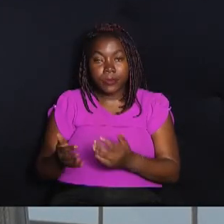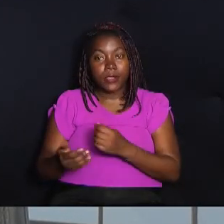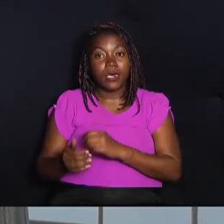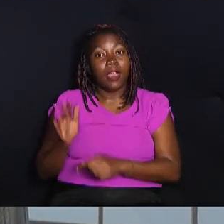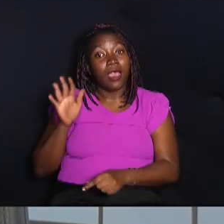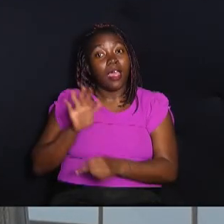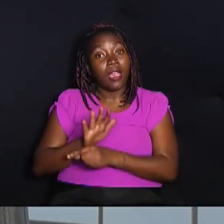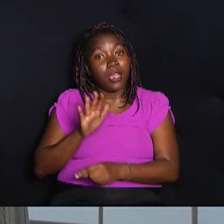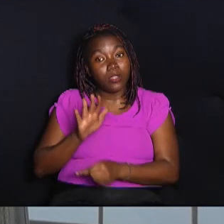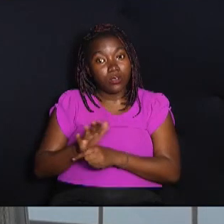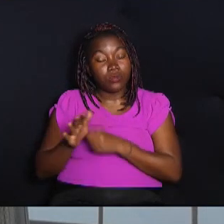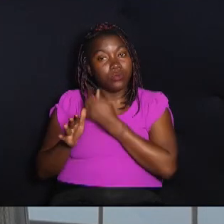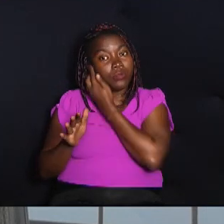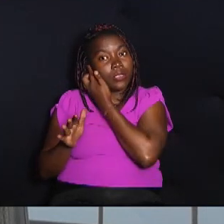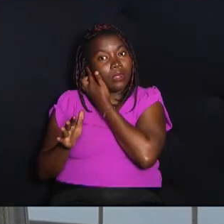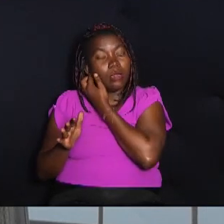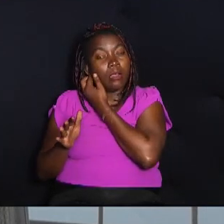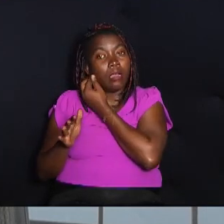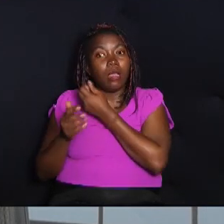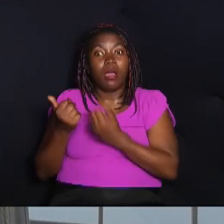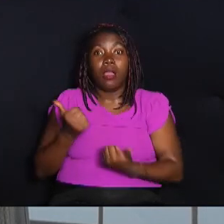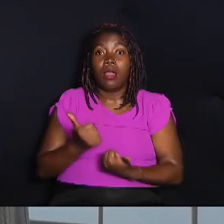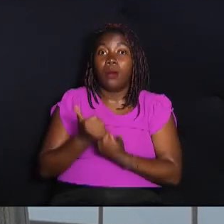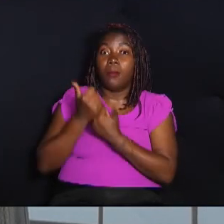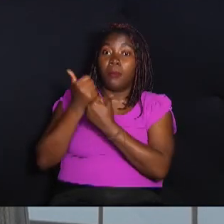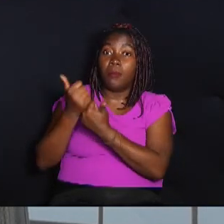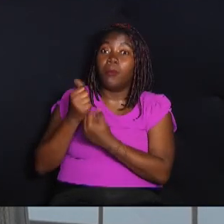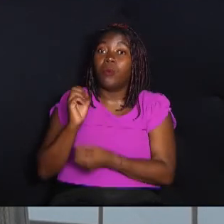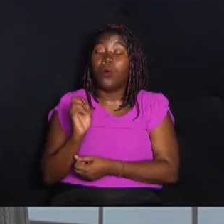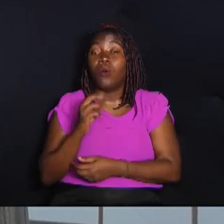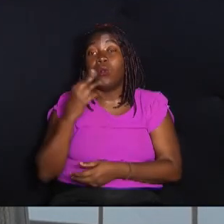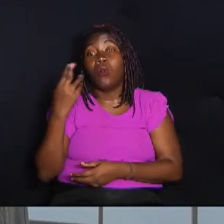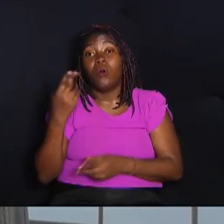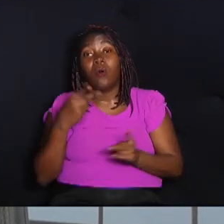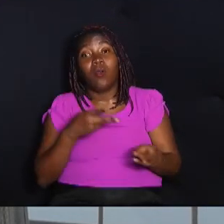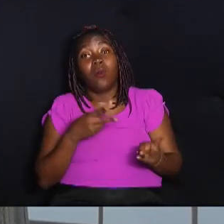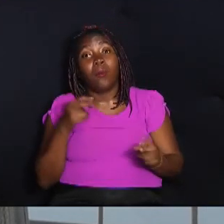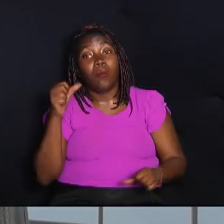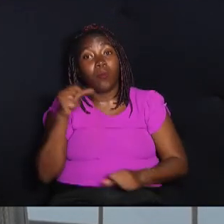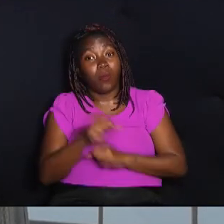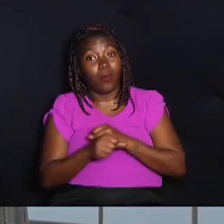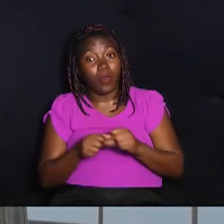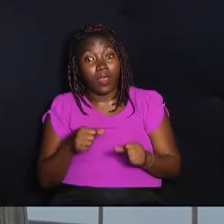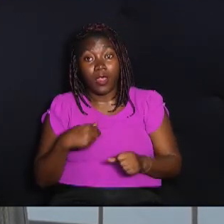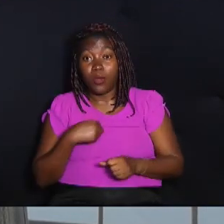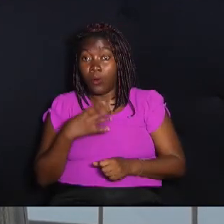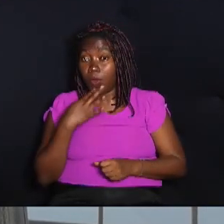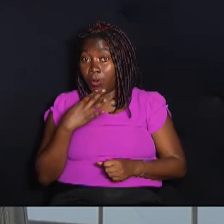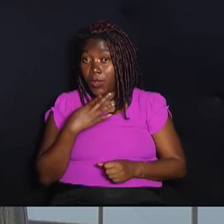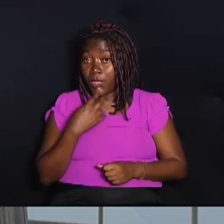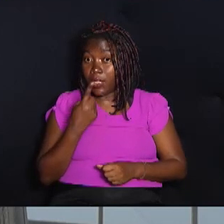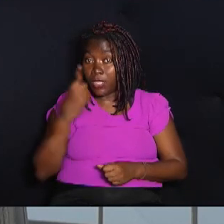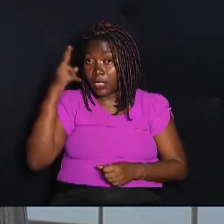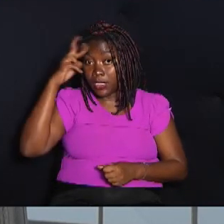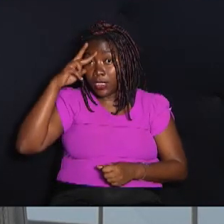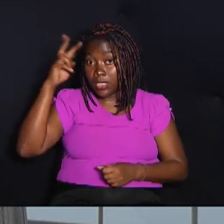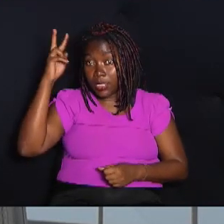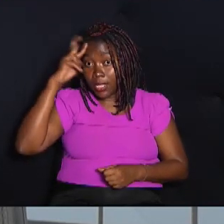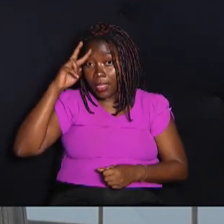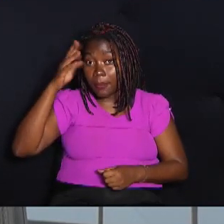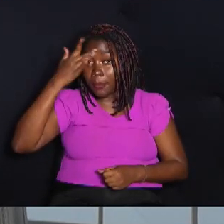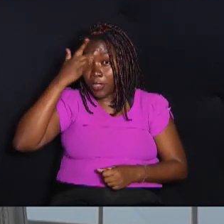ajudam a dar um apoio, ou a pessoa percebe a mudança. Eu conheço um caso assim. A pessoa com